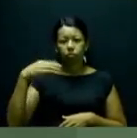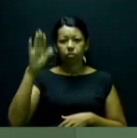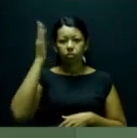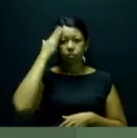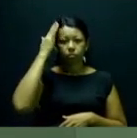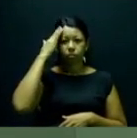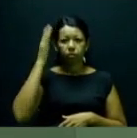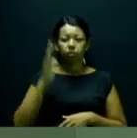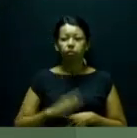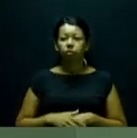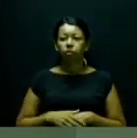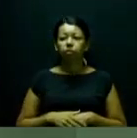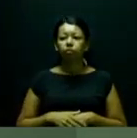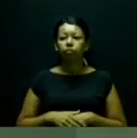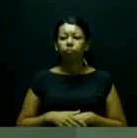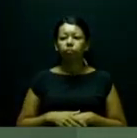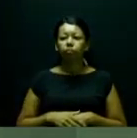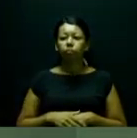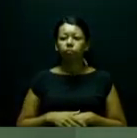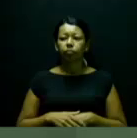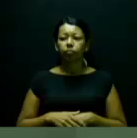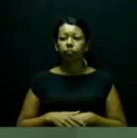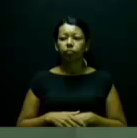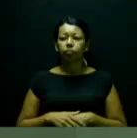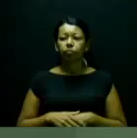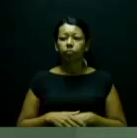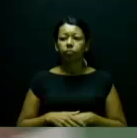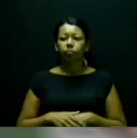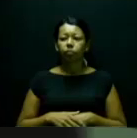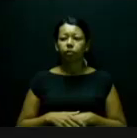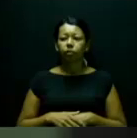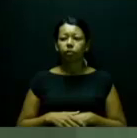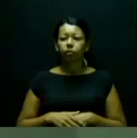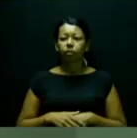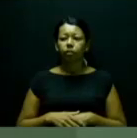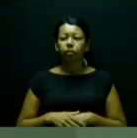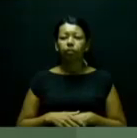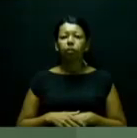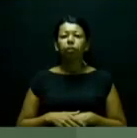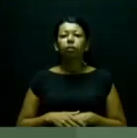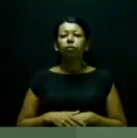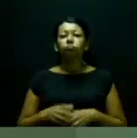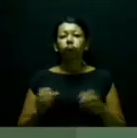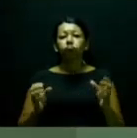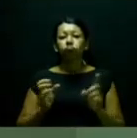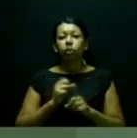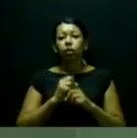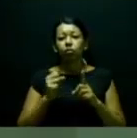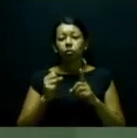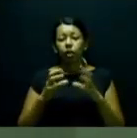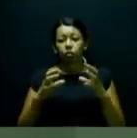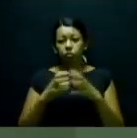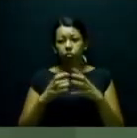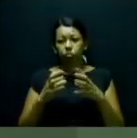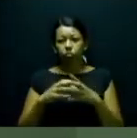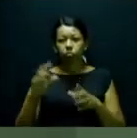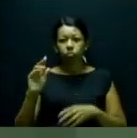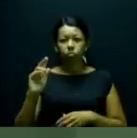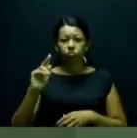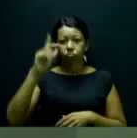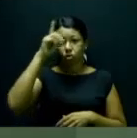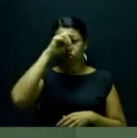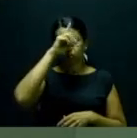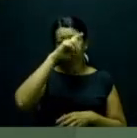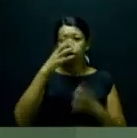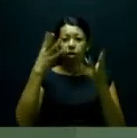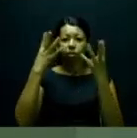considerando que a organização social Associação Hospitalar Beneficente do Brasil assumiu a gestão do Hospital Municipal de Cubatão desde o